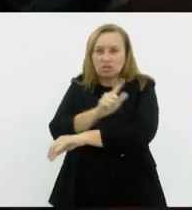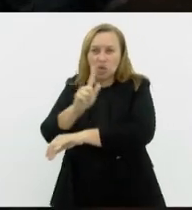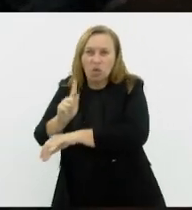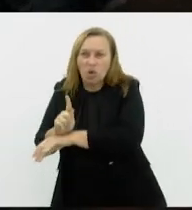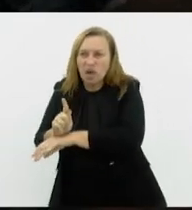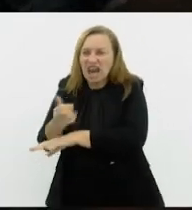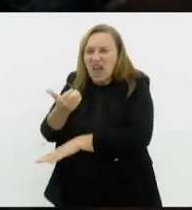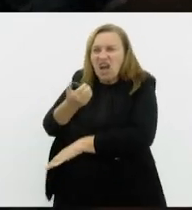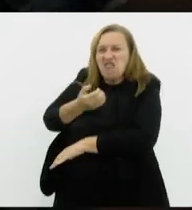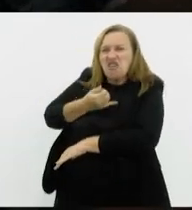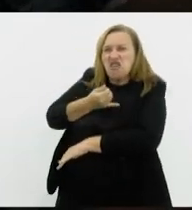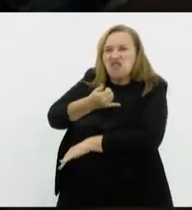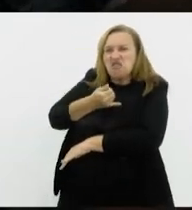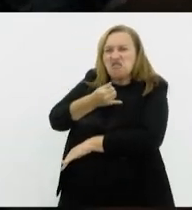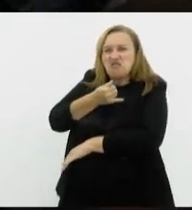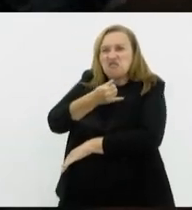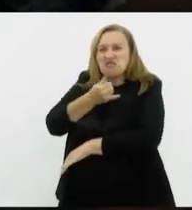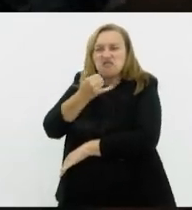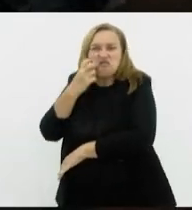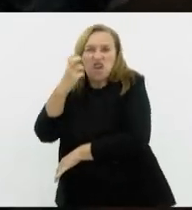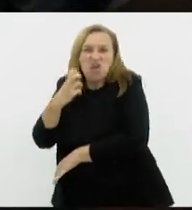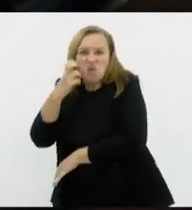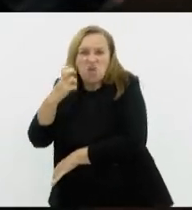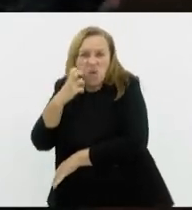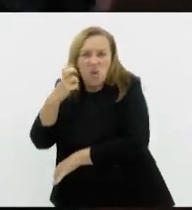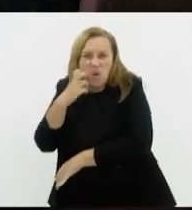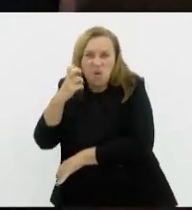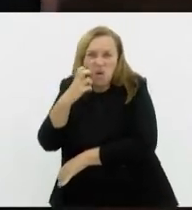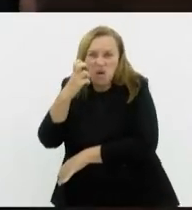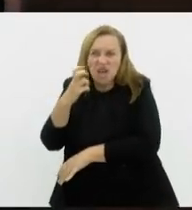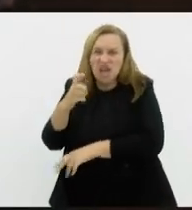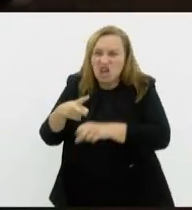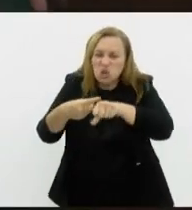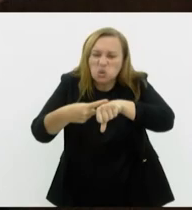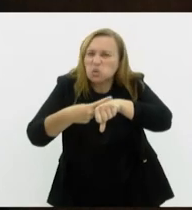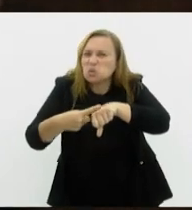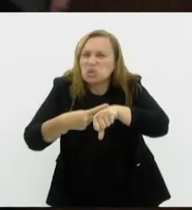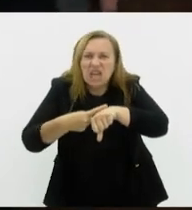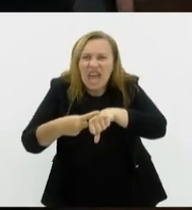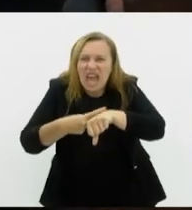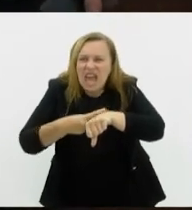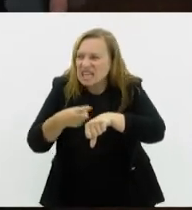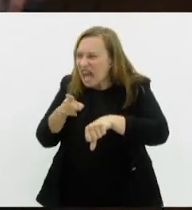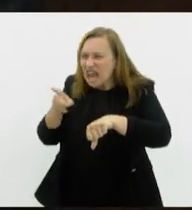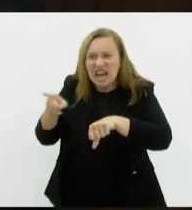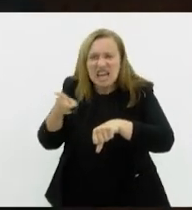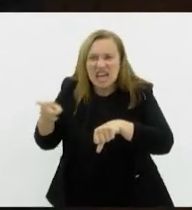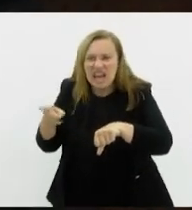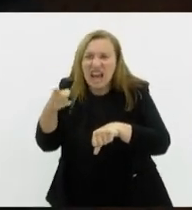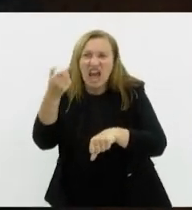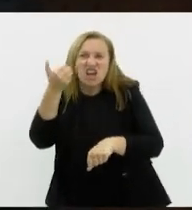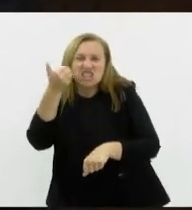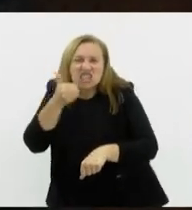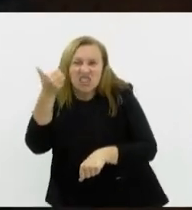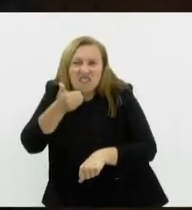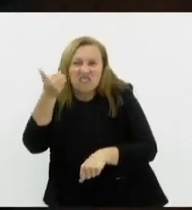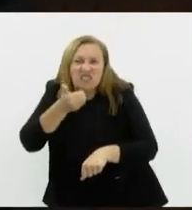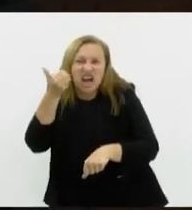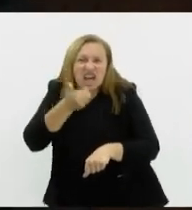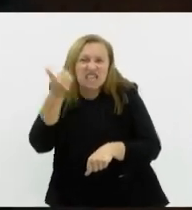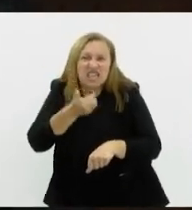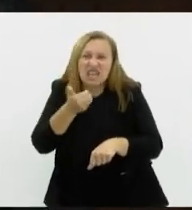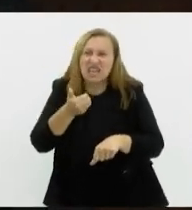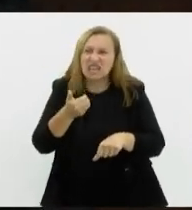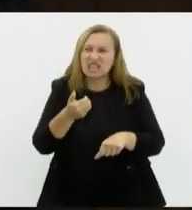vergonha, aquele show de lascívia, de pornografia, aquele desatínio e esculacho com profanação da fé